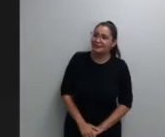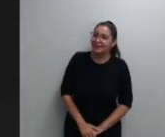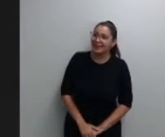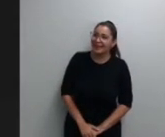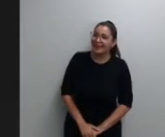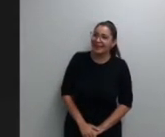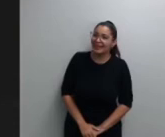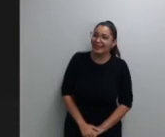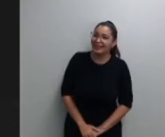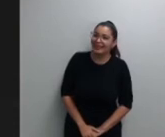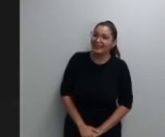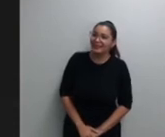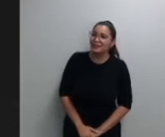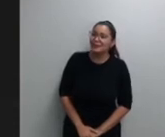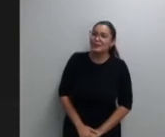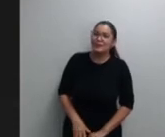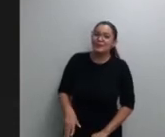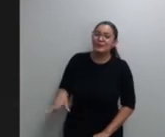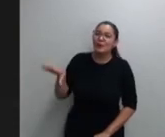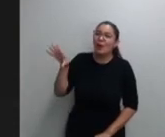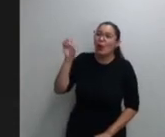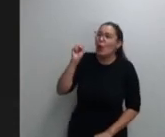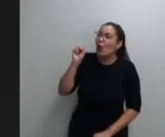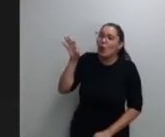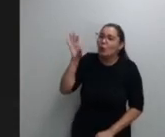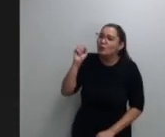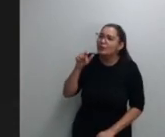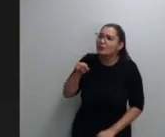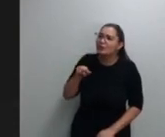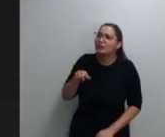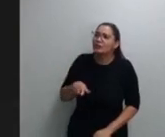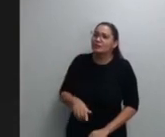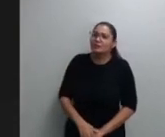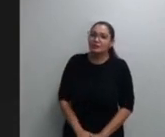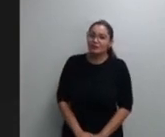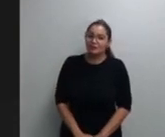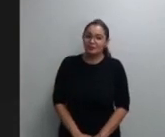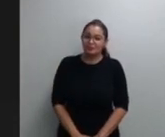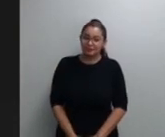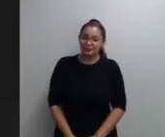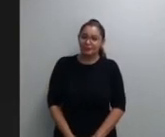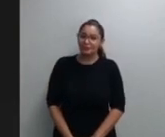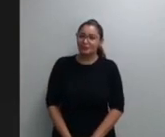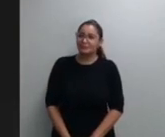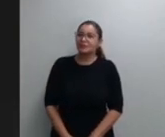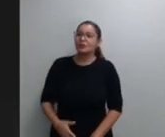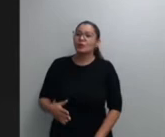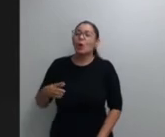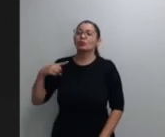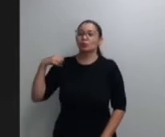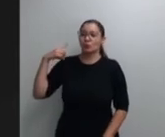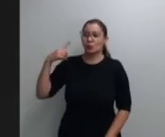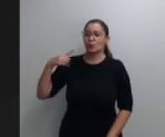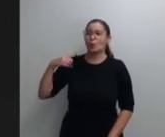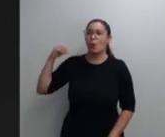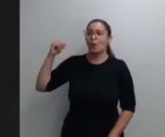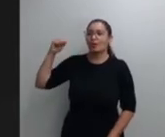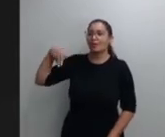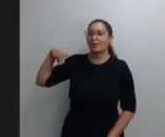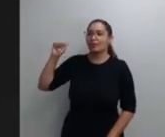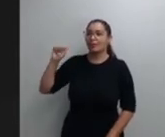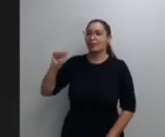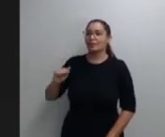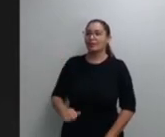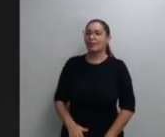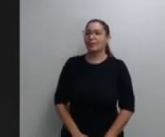presidente eu ouvi atentamente as palhações da ilustre doutora Ana Paula do ministro ministro